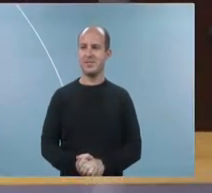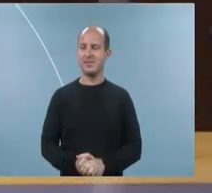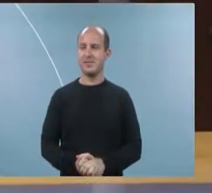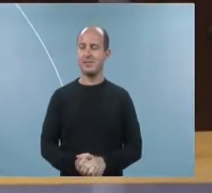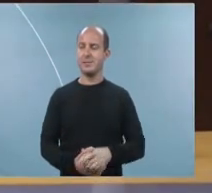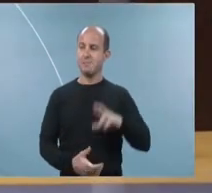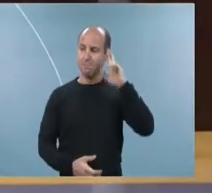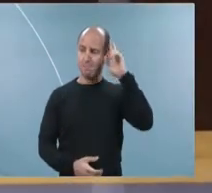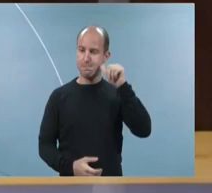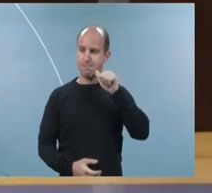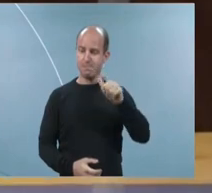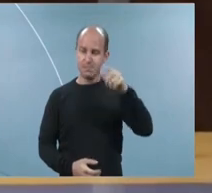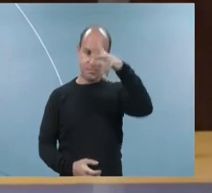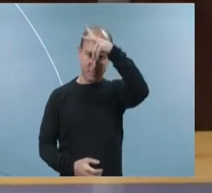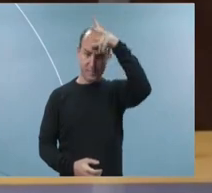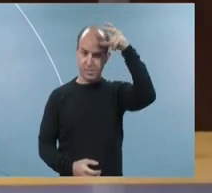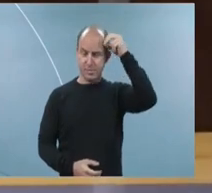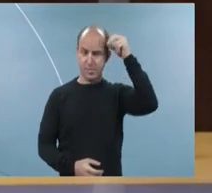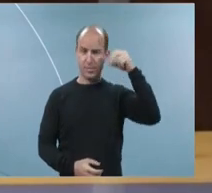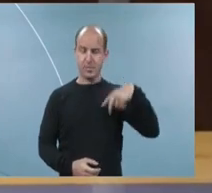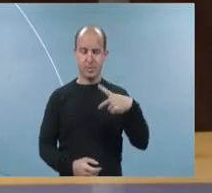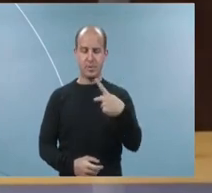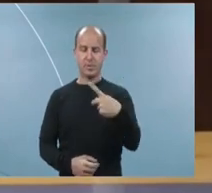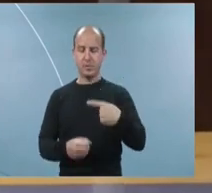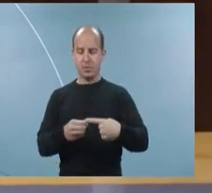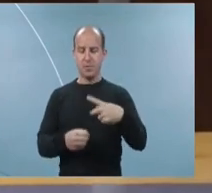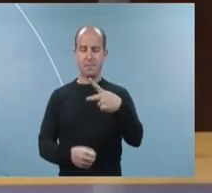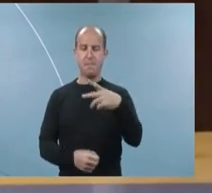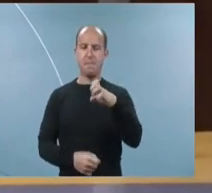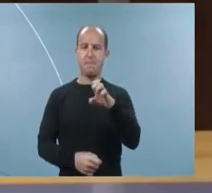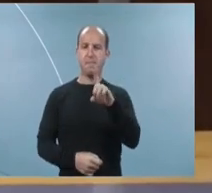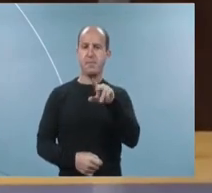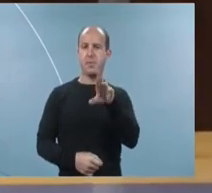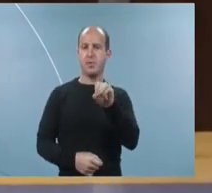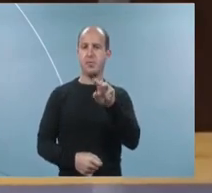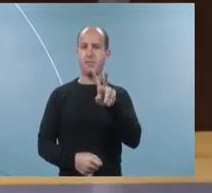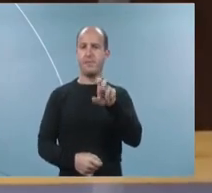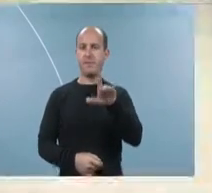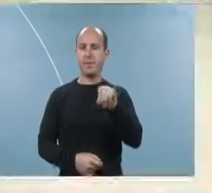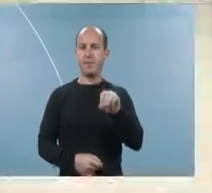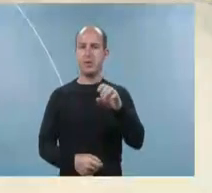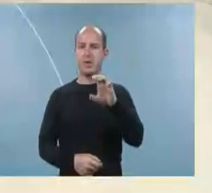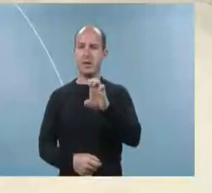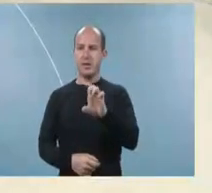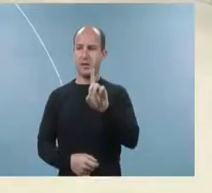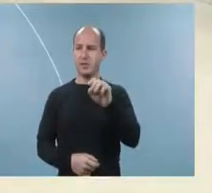Excelentíssima senhora prefeita do município de Pedro Velho, Edna Lemos.